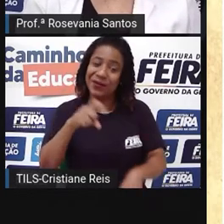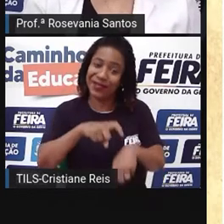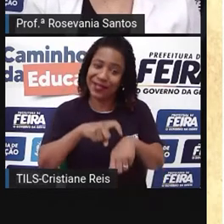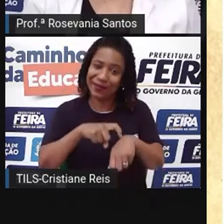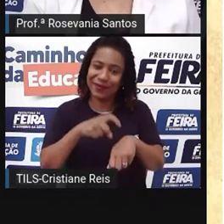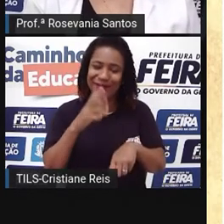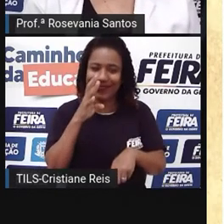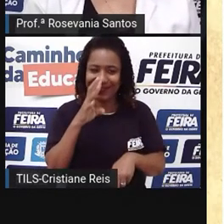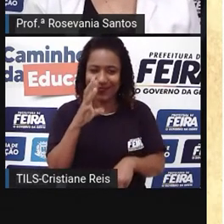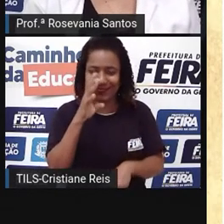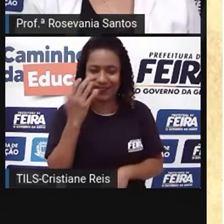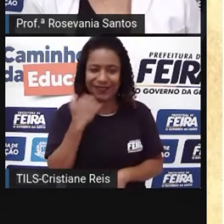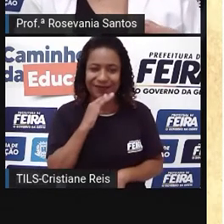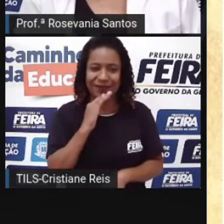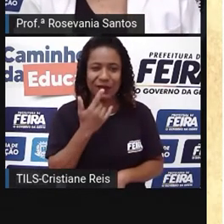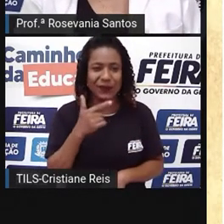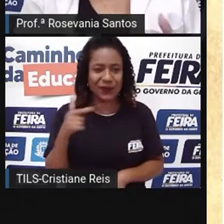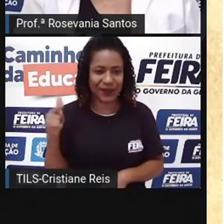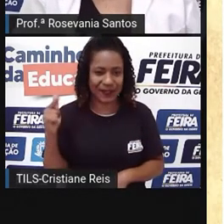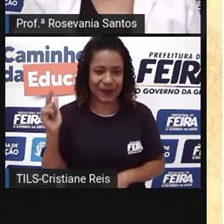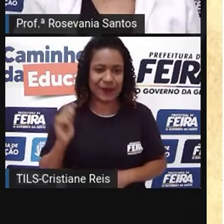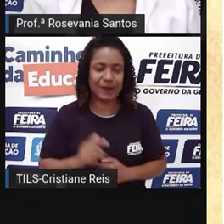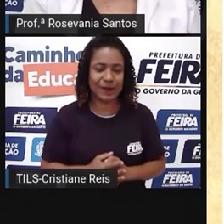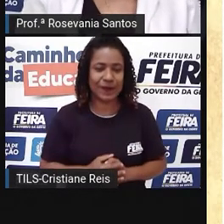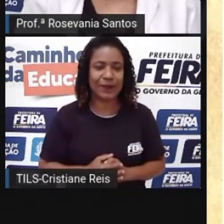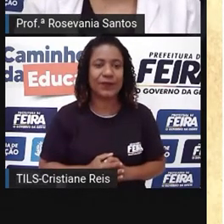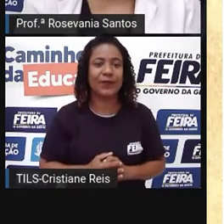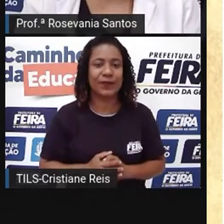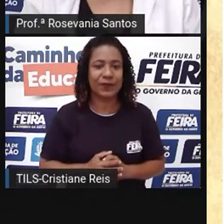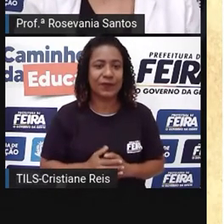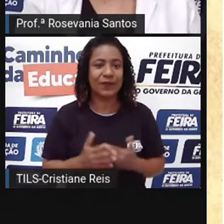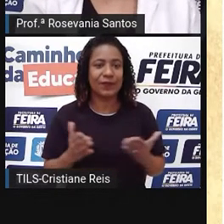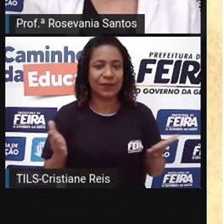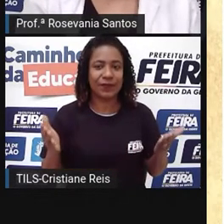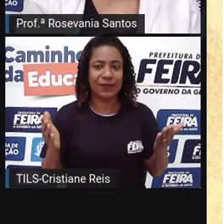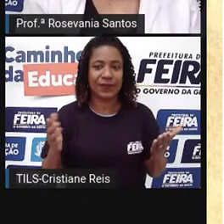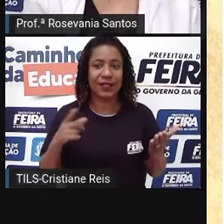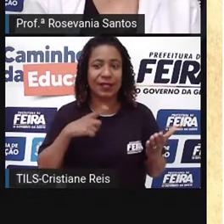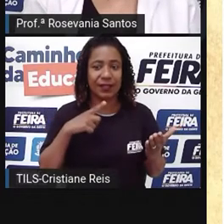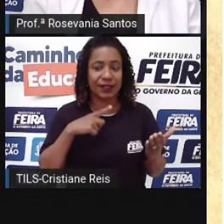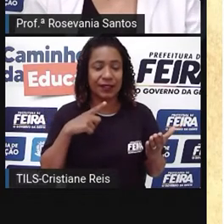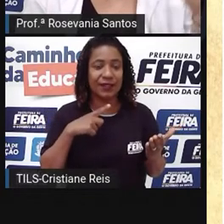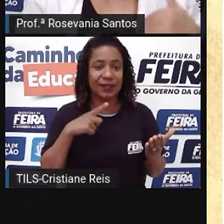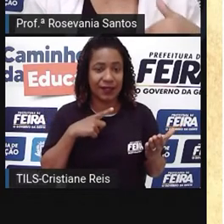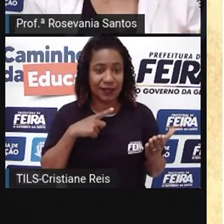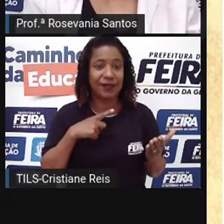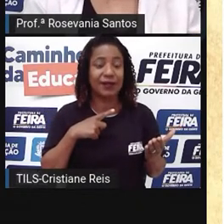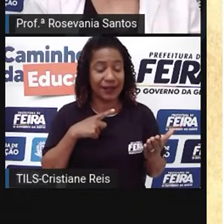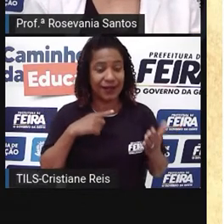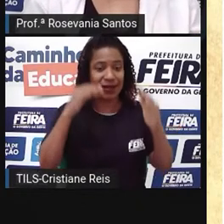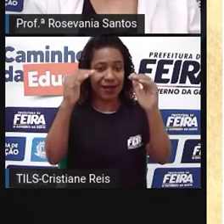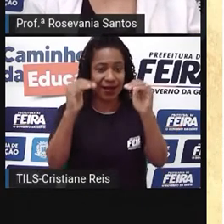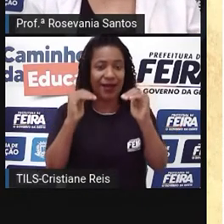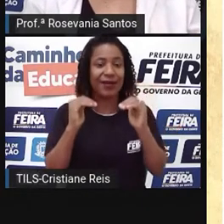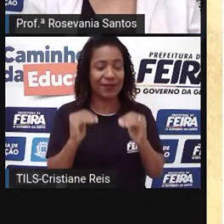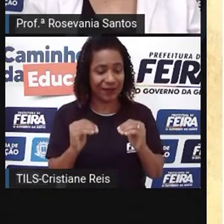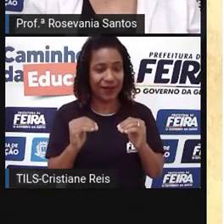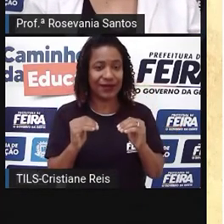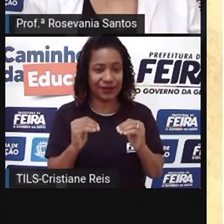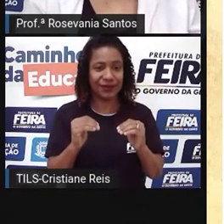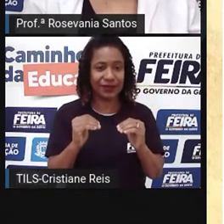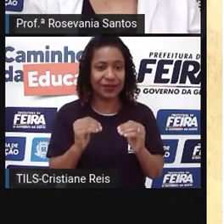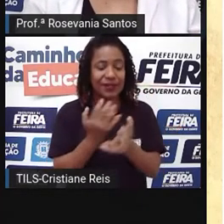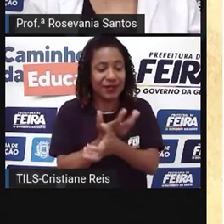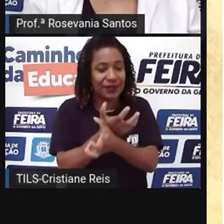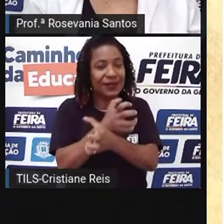Aí o que acontece? Aqui na África subsaariana, que é abaixo, né, do deserto do Saara, a gente